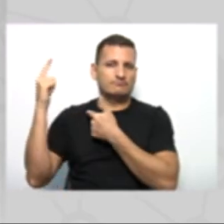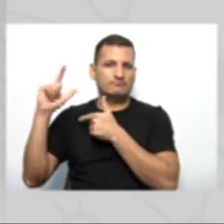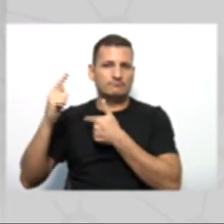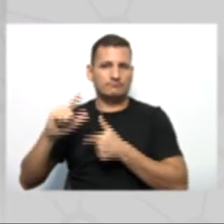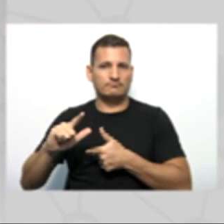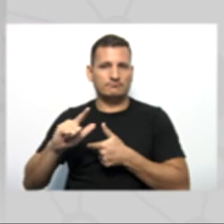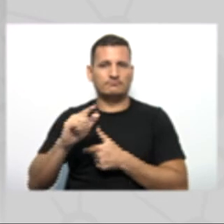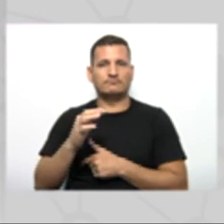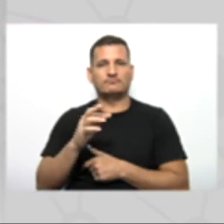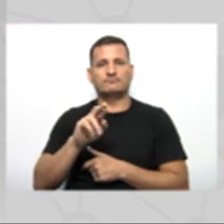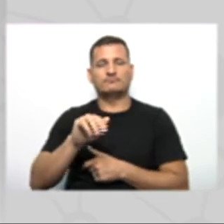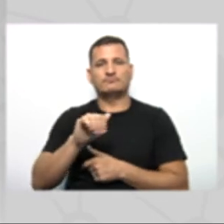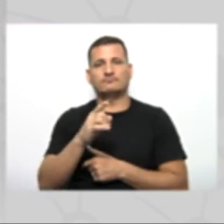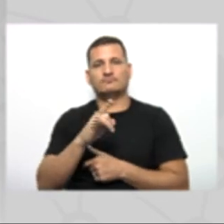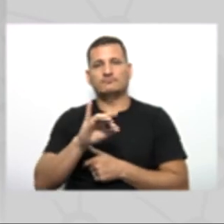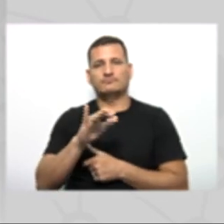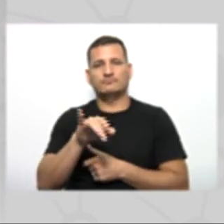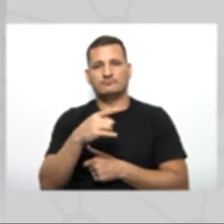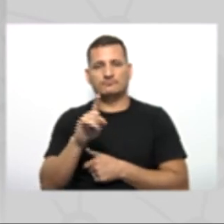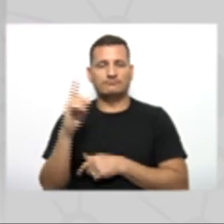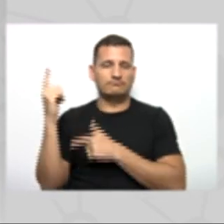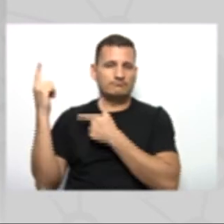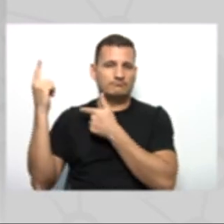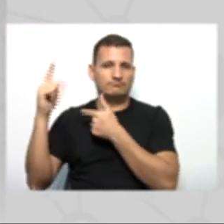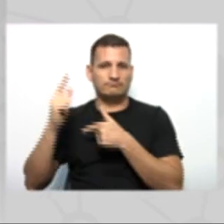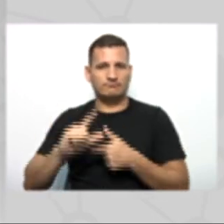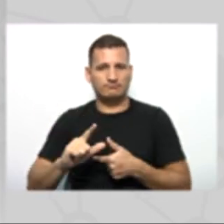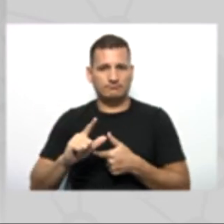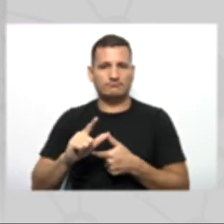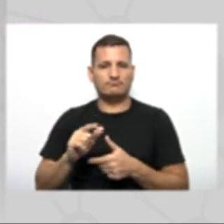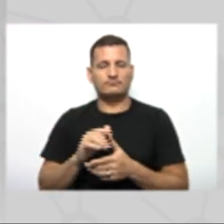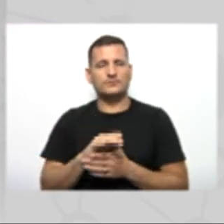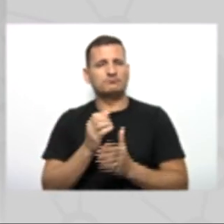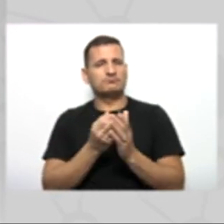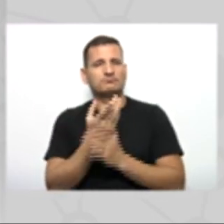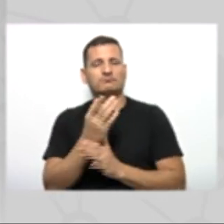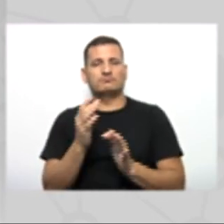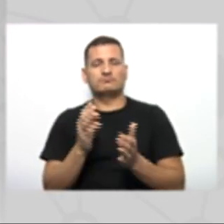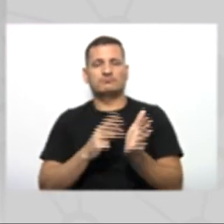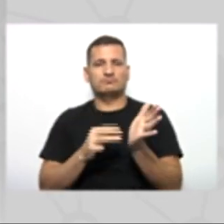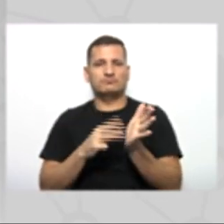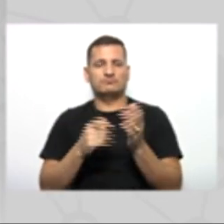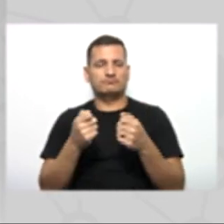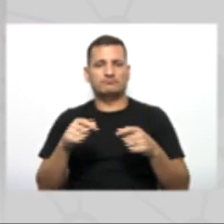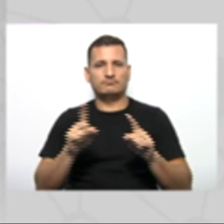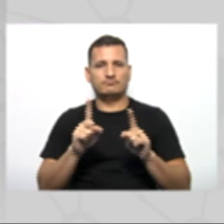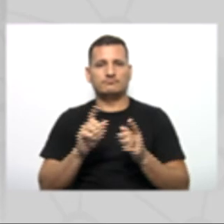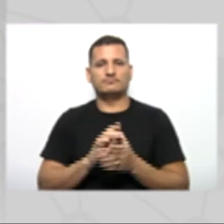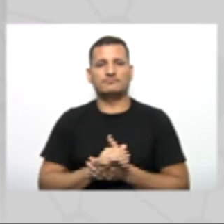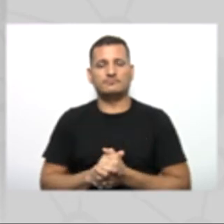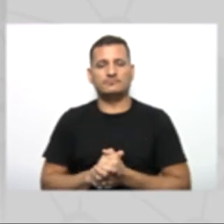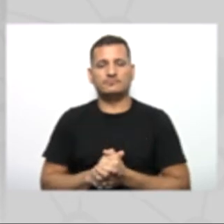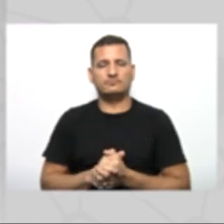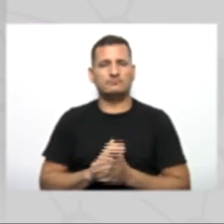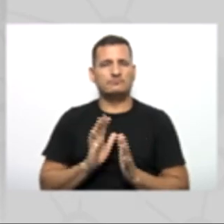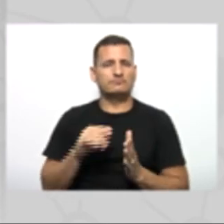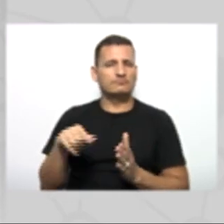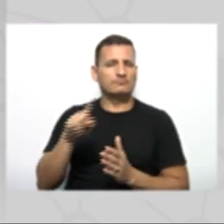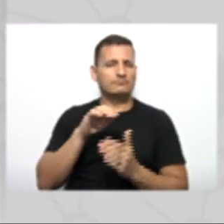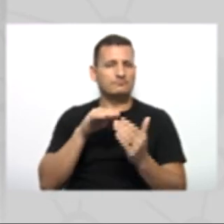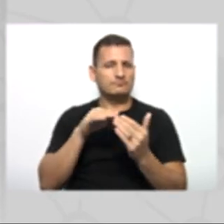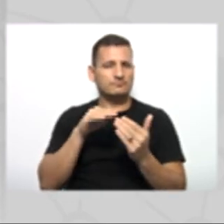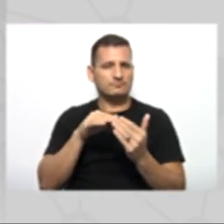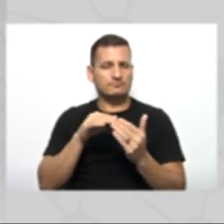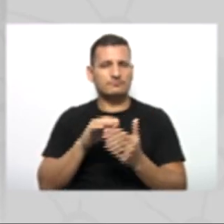então ele vai ter sua própria tradição. Não vamos criar nenhum método de classe aqui por enquanto. Só que vocês concordam comigo que